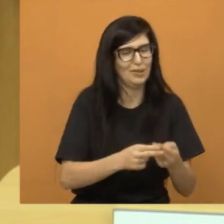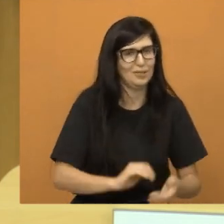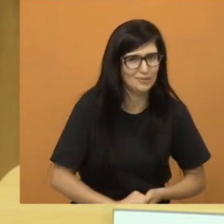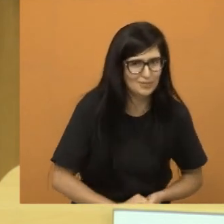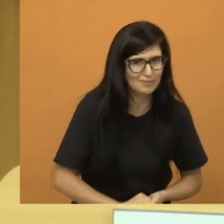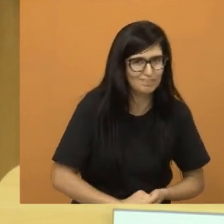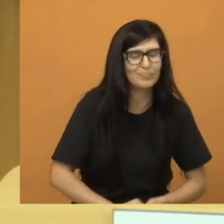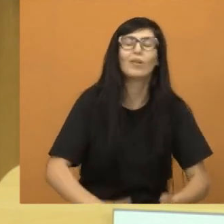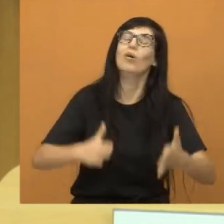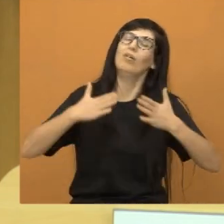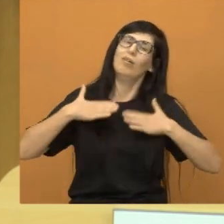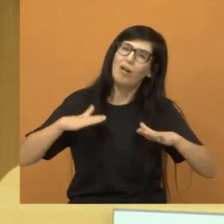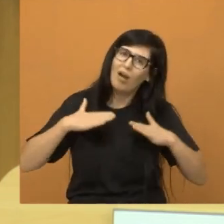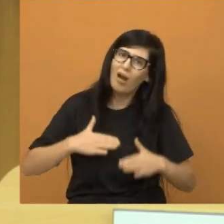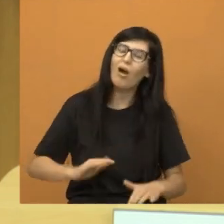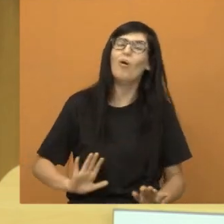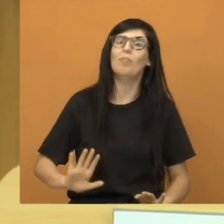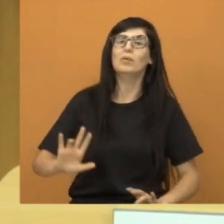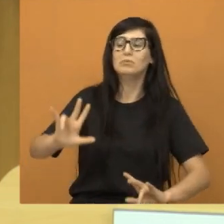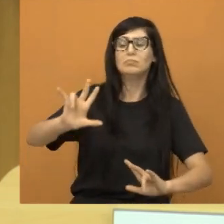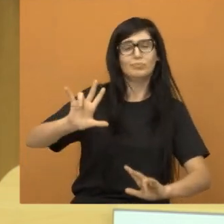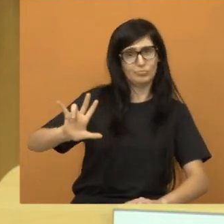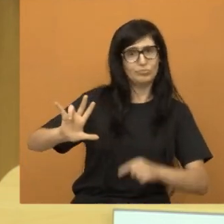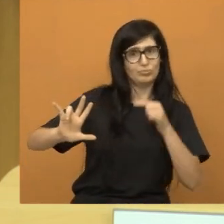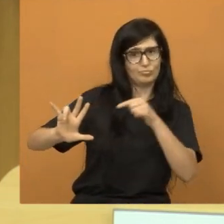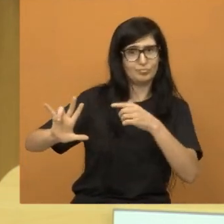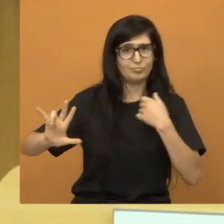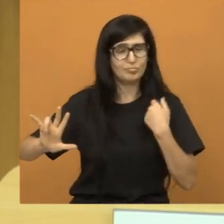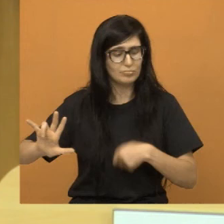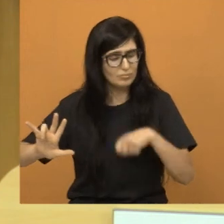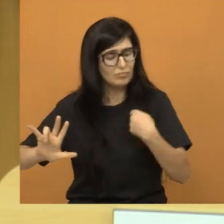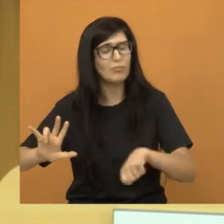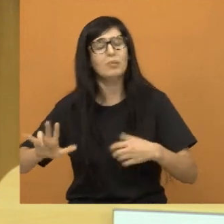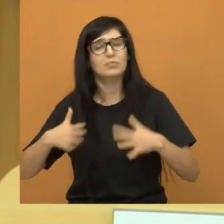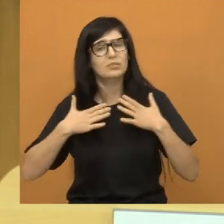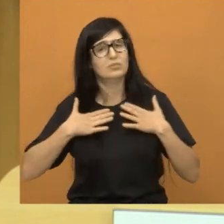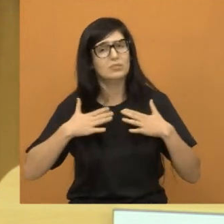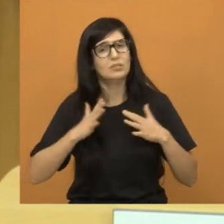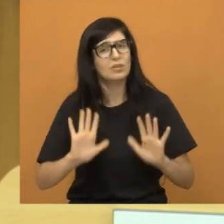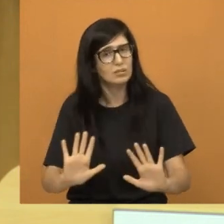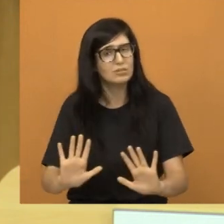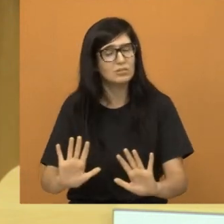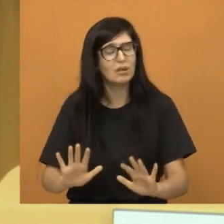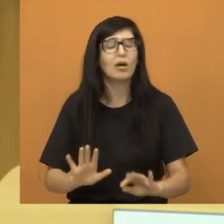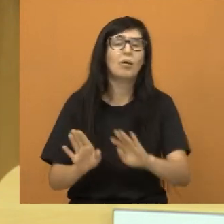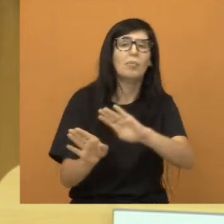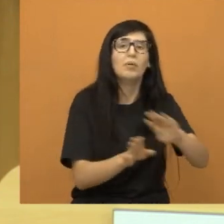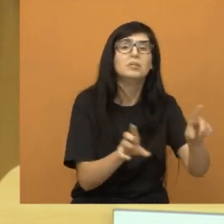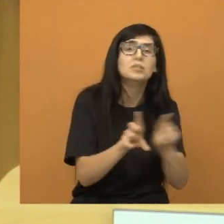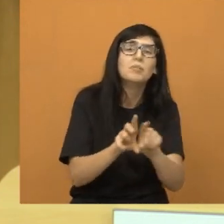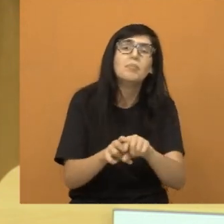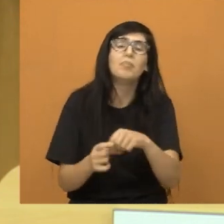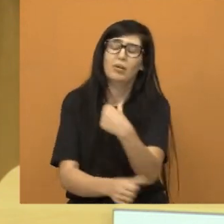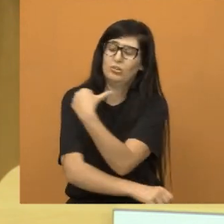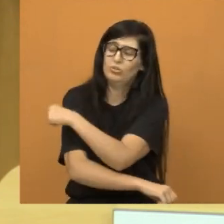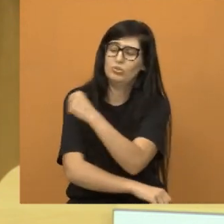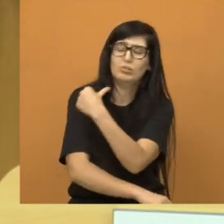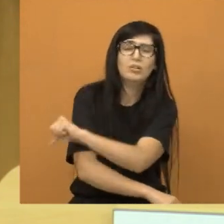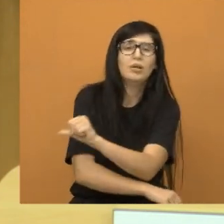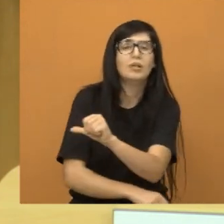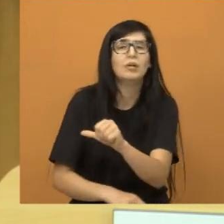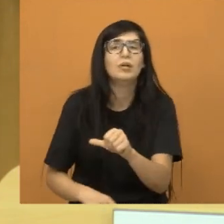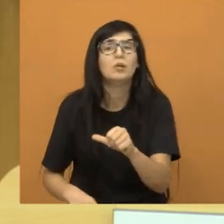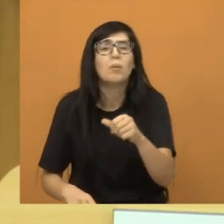sintam atingidos por violência, como foi o caso da Marielle, como é o caso de muitos e muitos brasileiros,